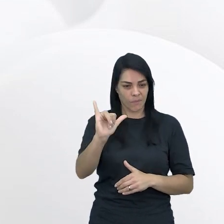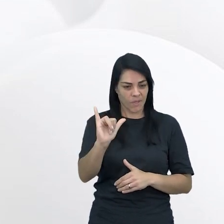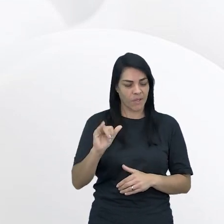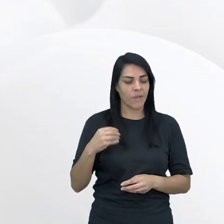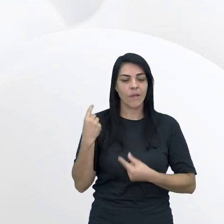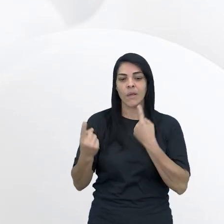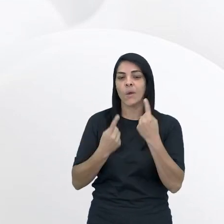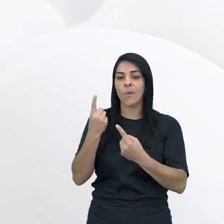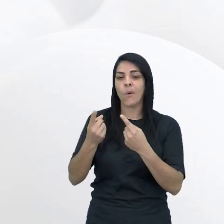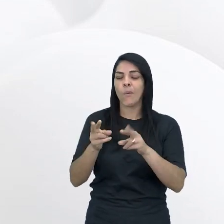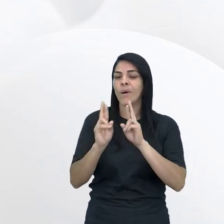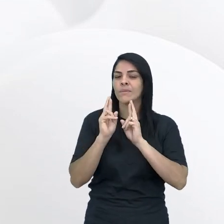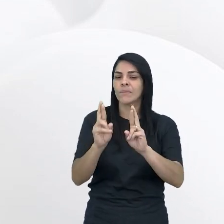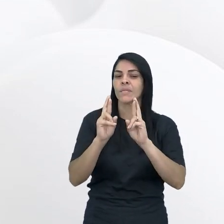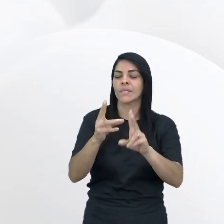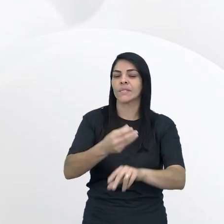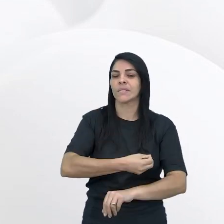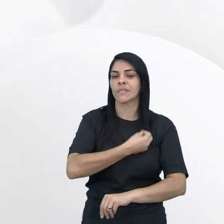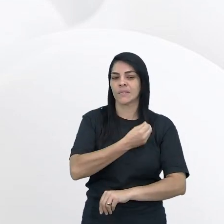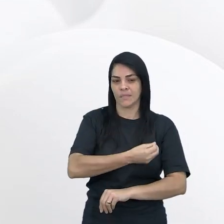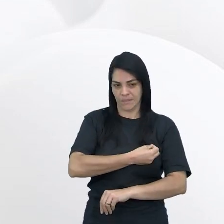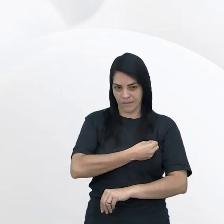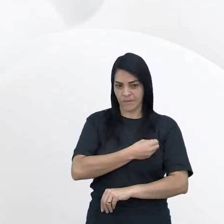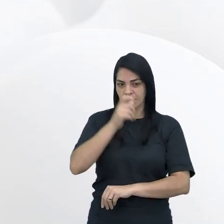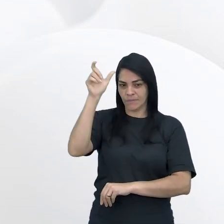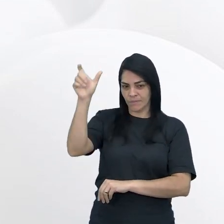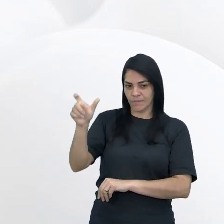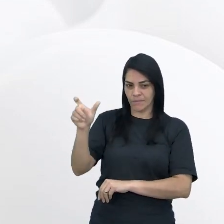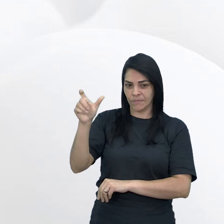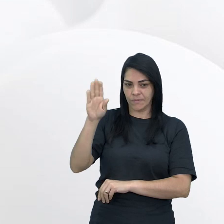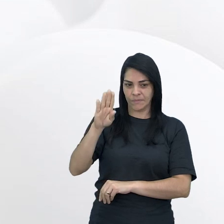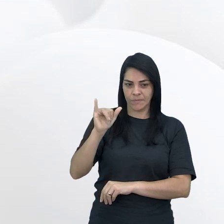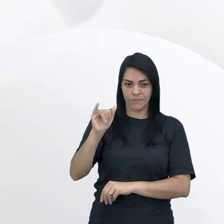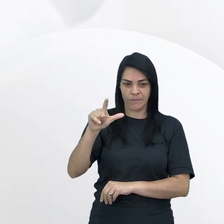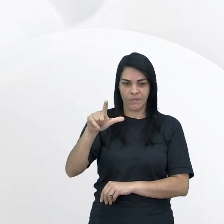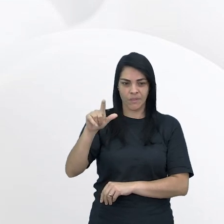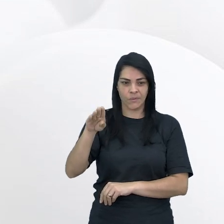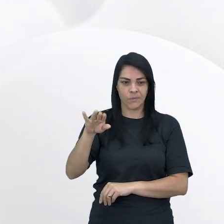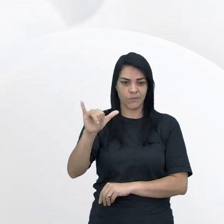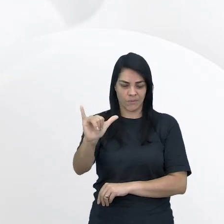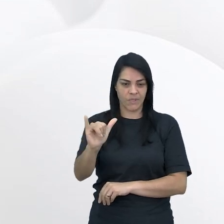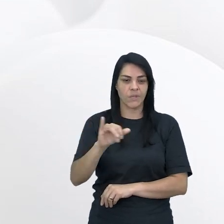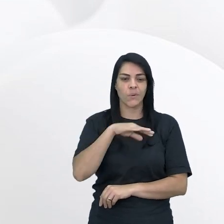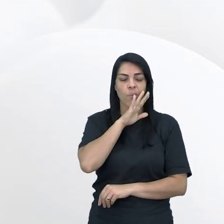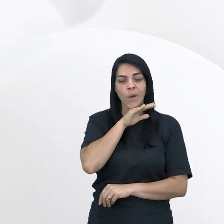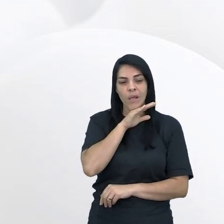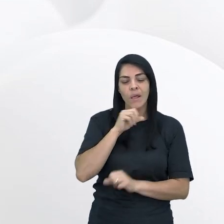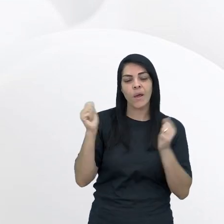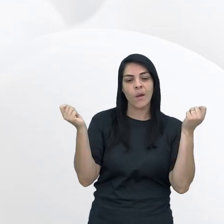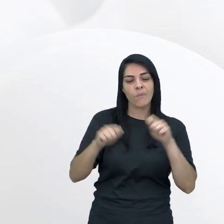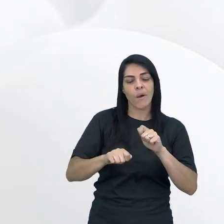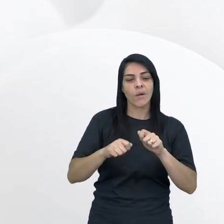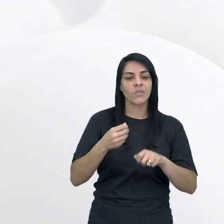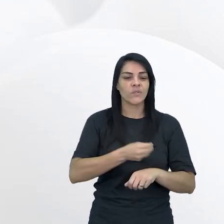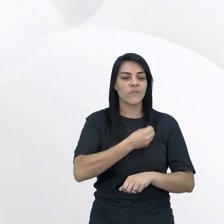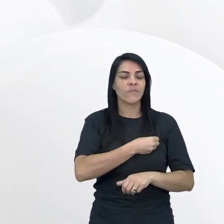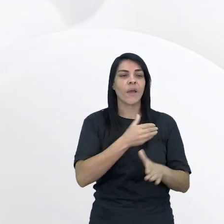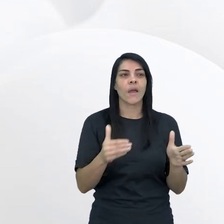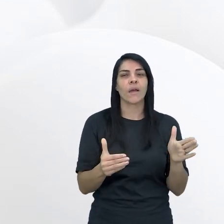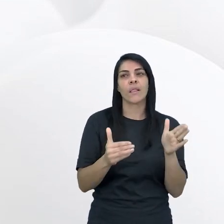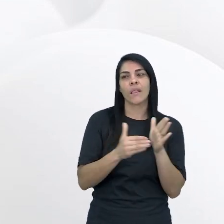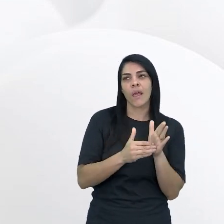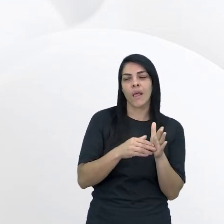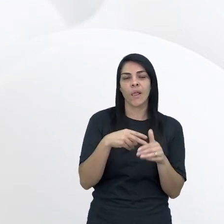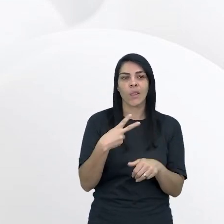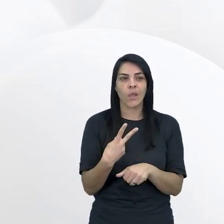é a expectativa de vida de um bilb, tá? Eles podem viver até